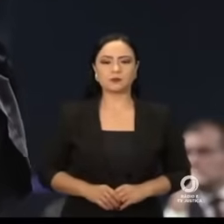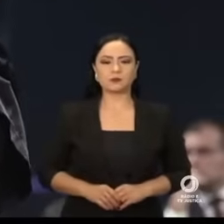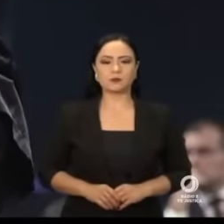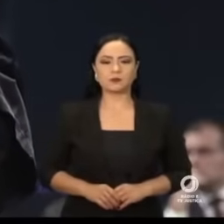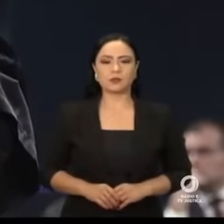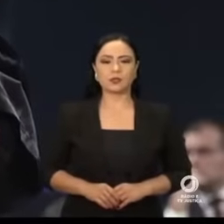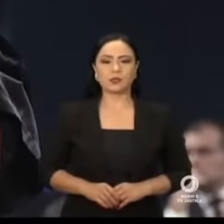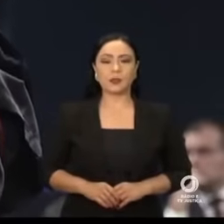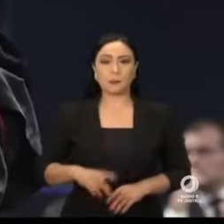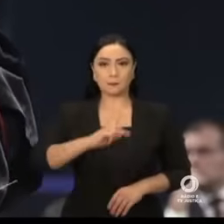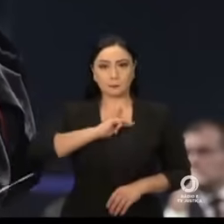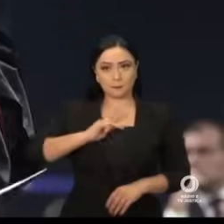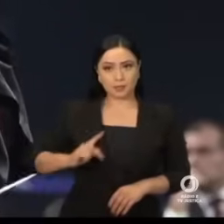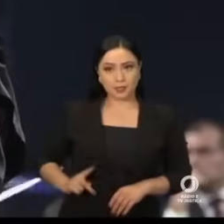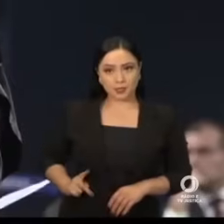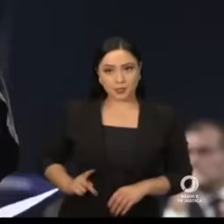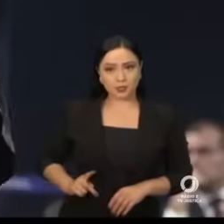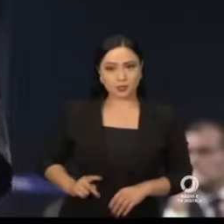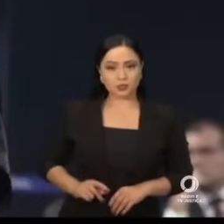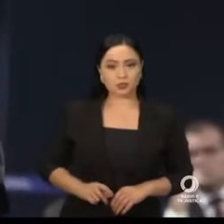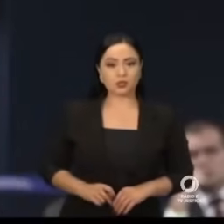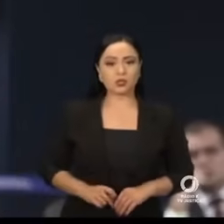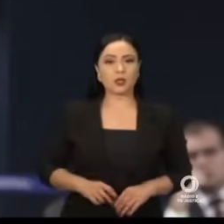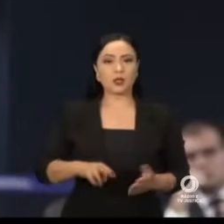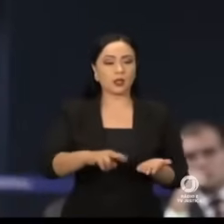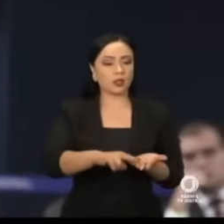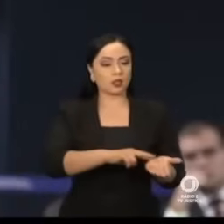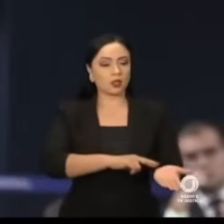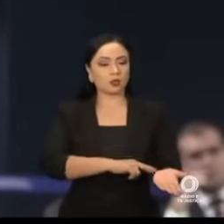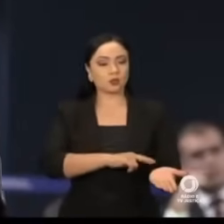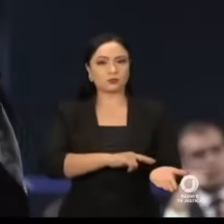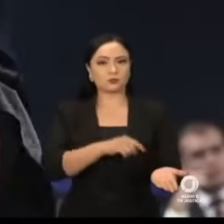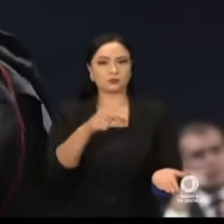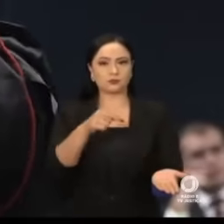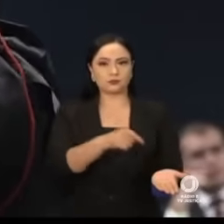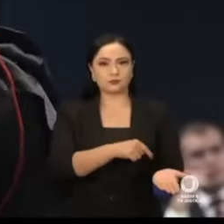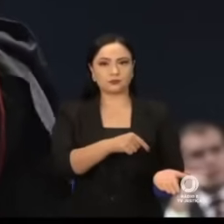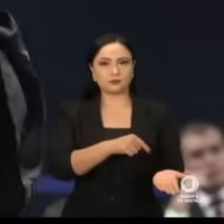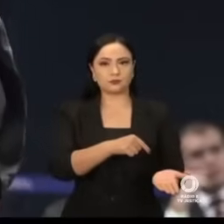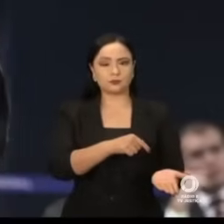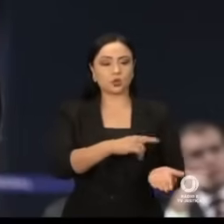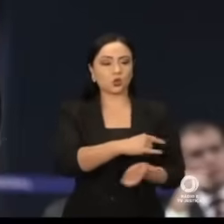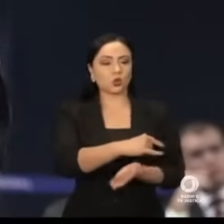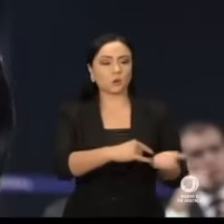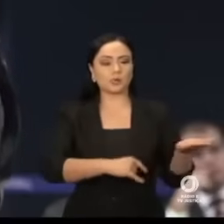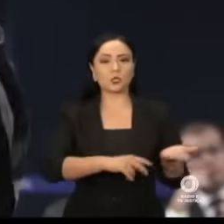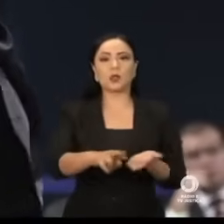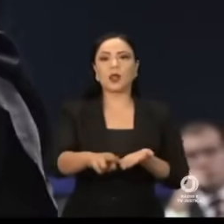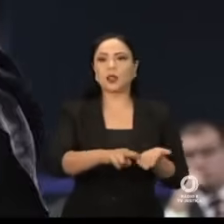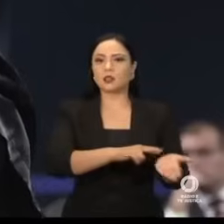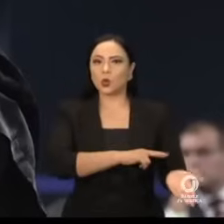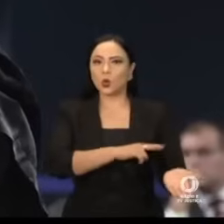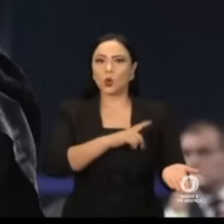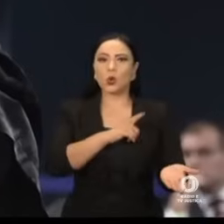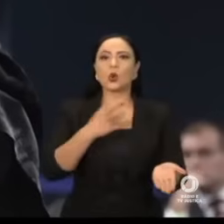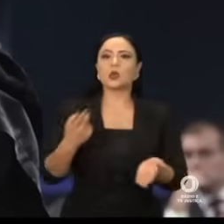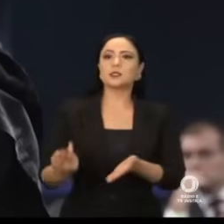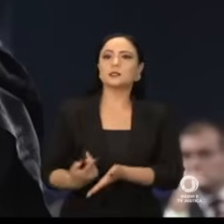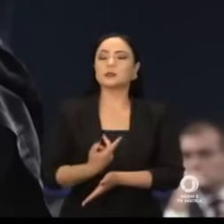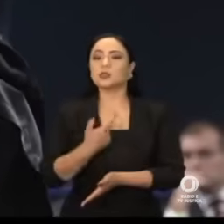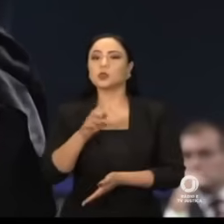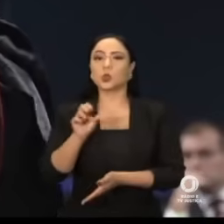Senhor presidente, no relatório do eminente relator, constou que nós tivemos, em relação a 8 de janeiro,